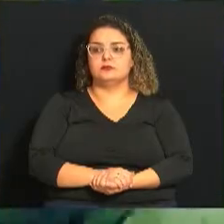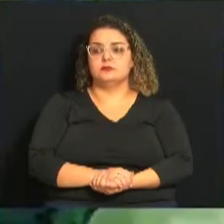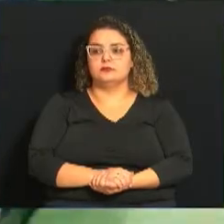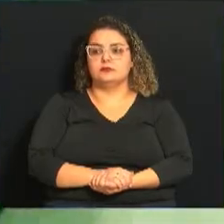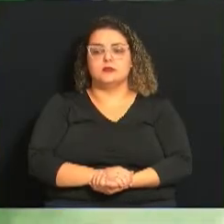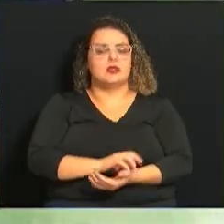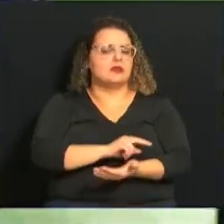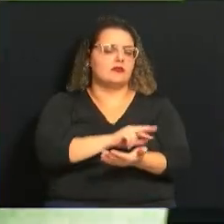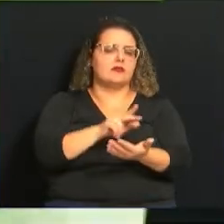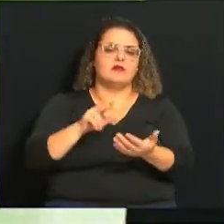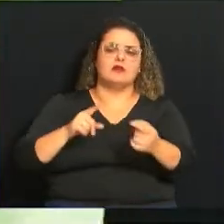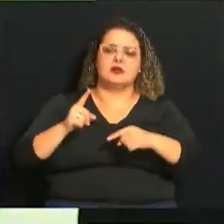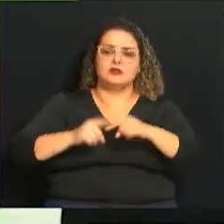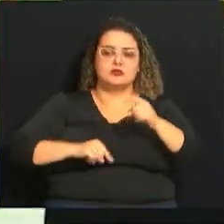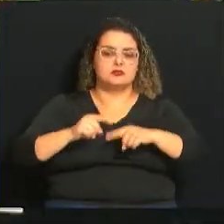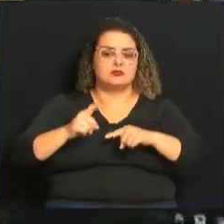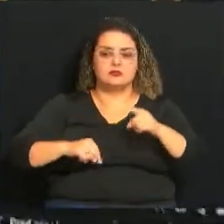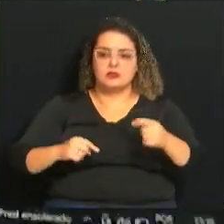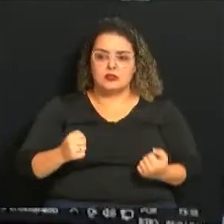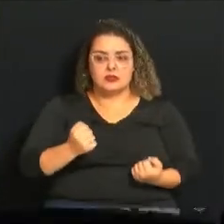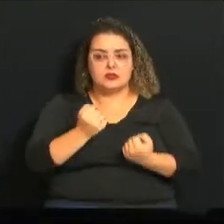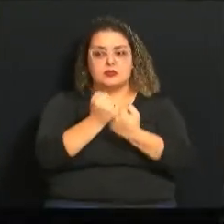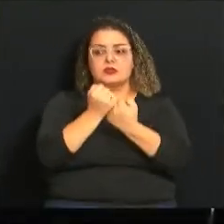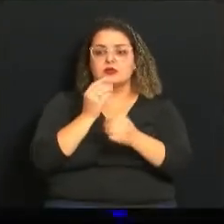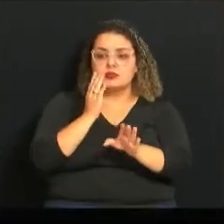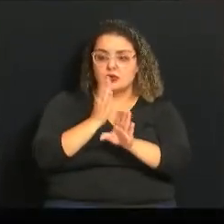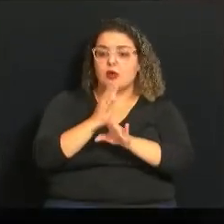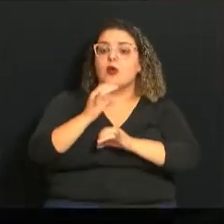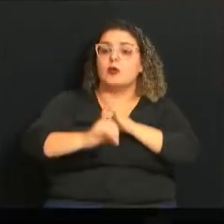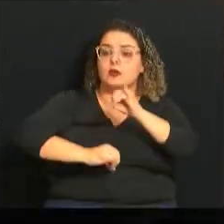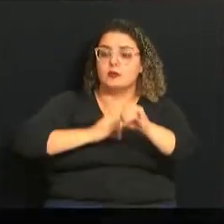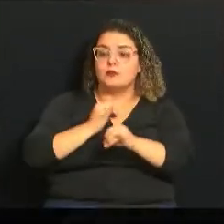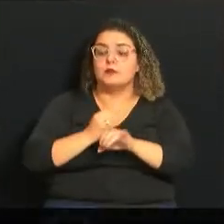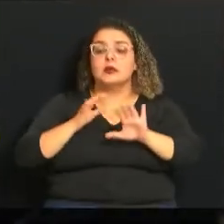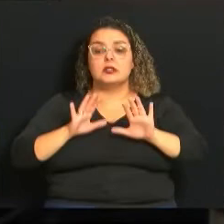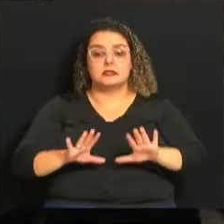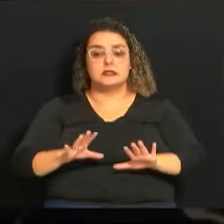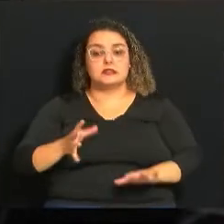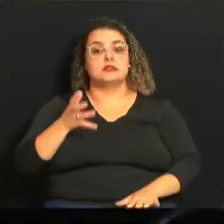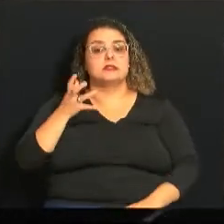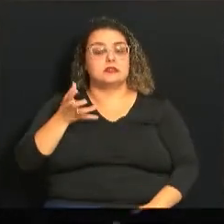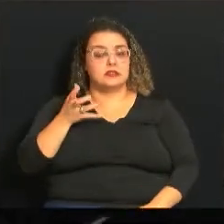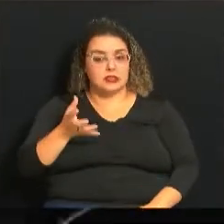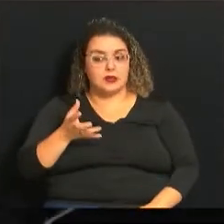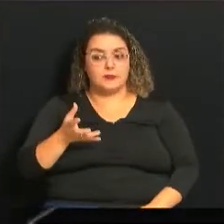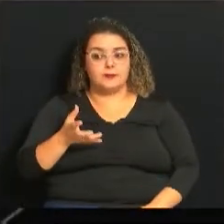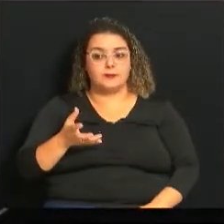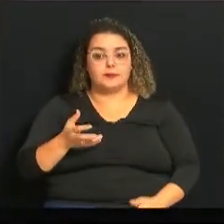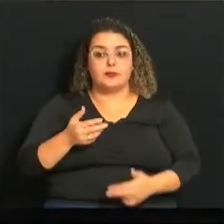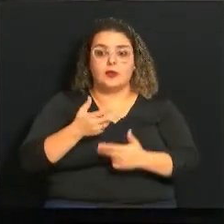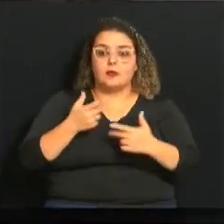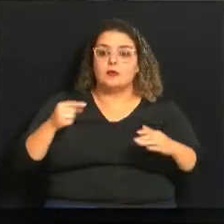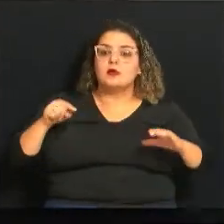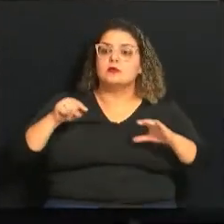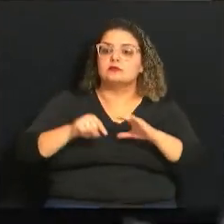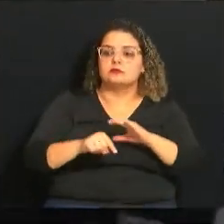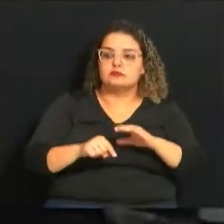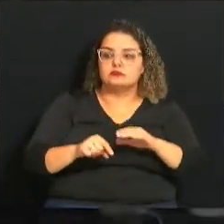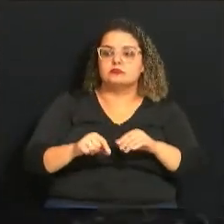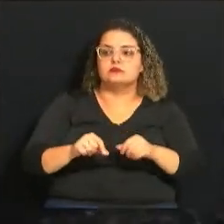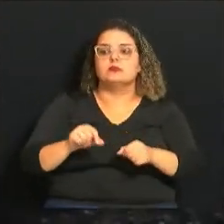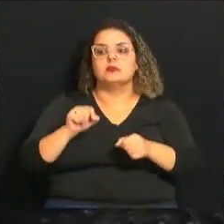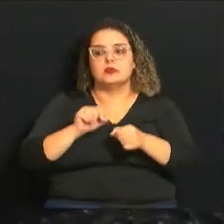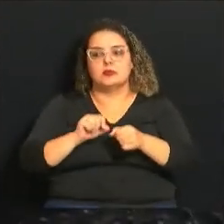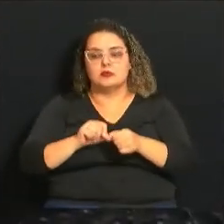material gratuito que você encontra por aí na internet, mas se você quer uma coisa mais aprofundada, eu recomendo